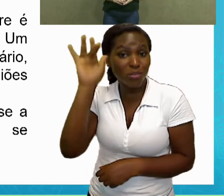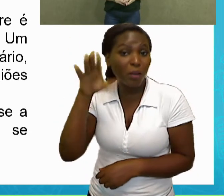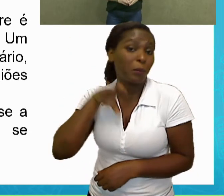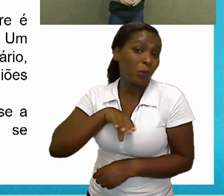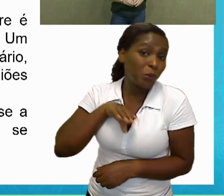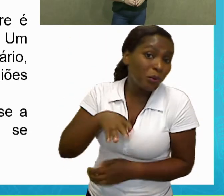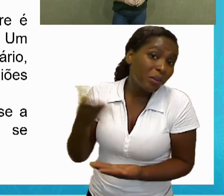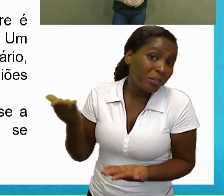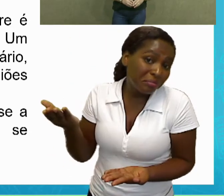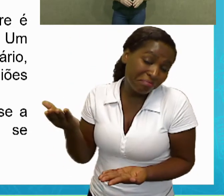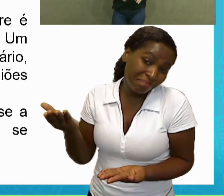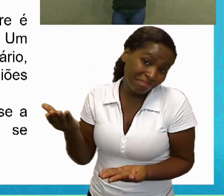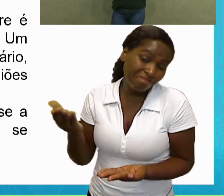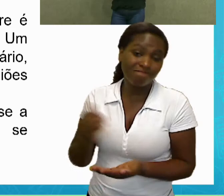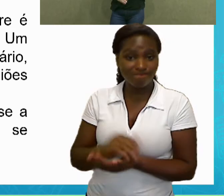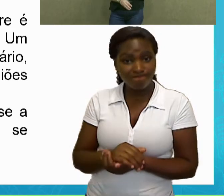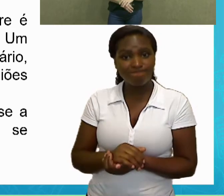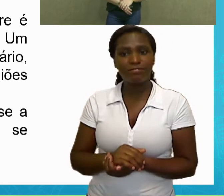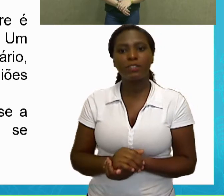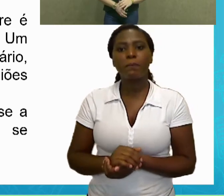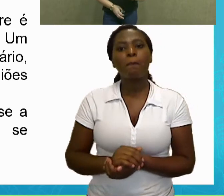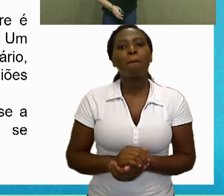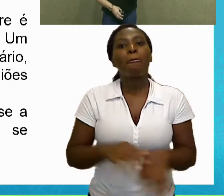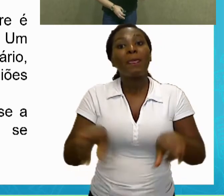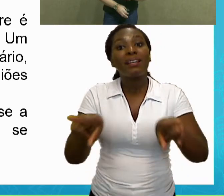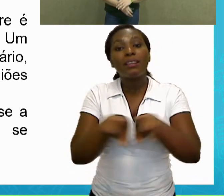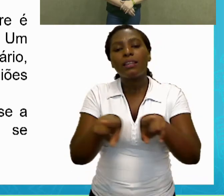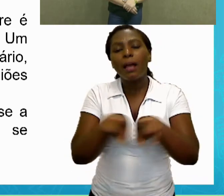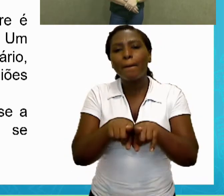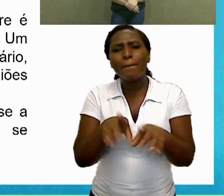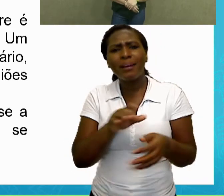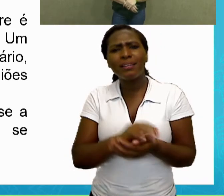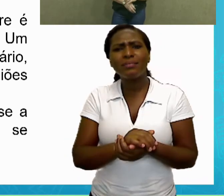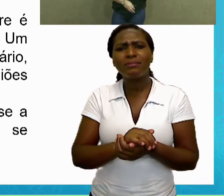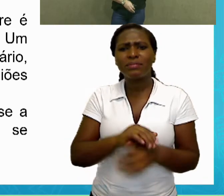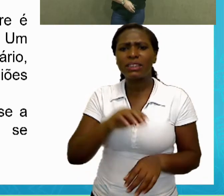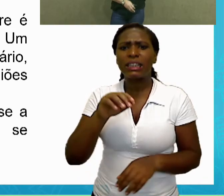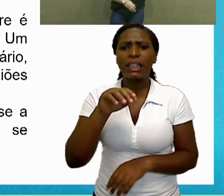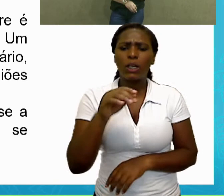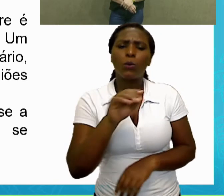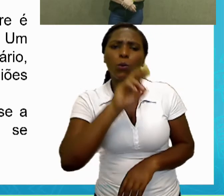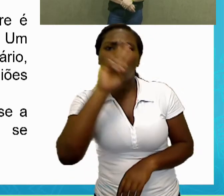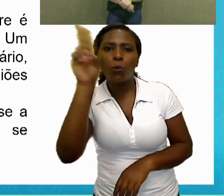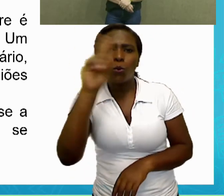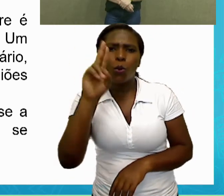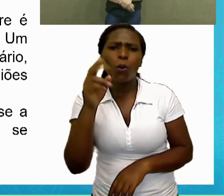Senso crítico. É necessário interpretar as mensagens